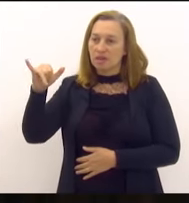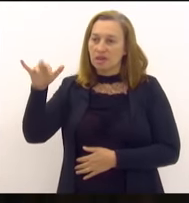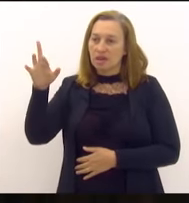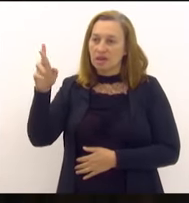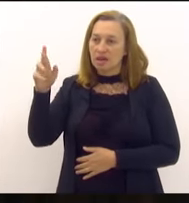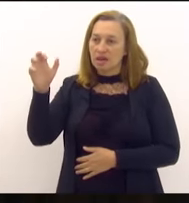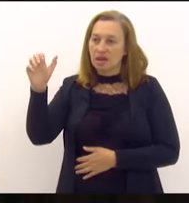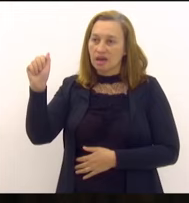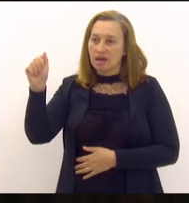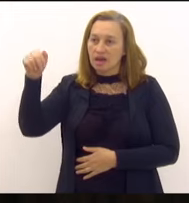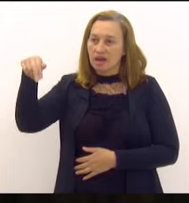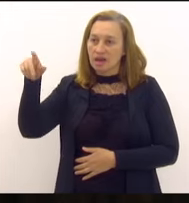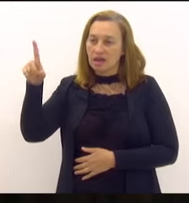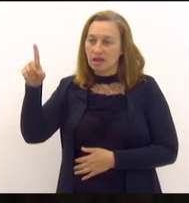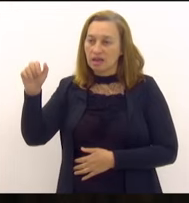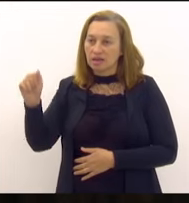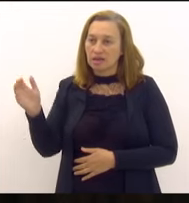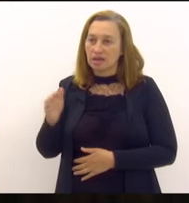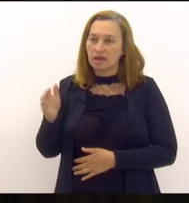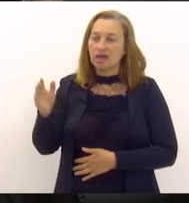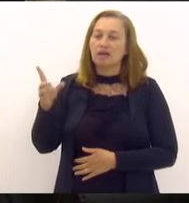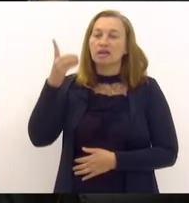Deputado Arthur Monteiro.